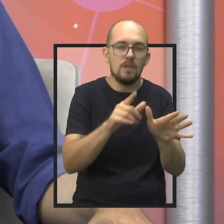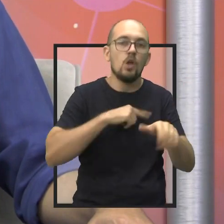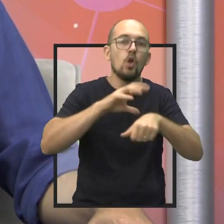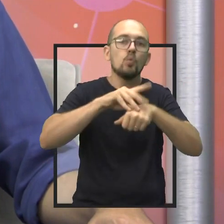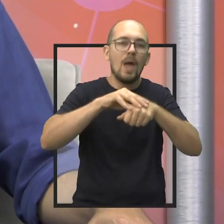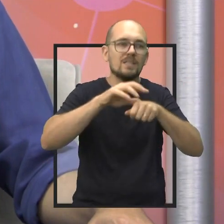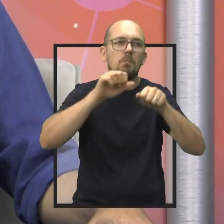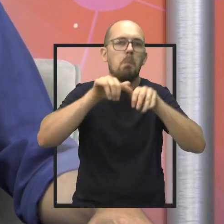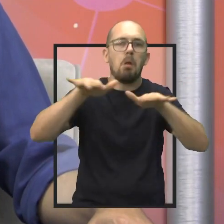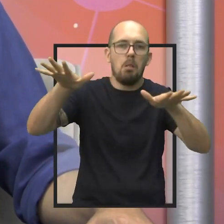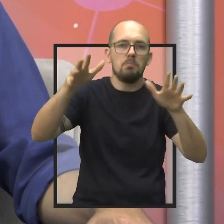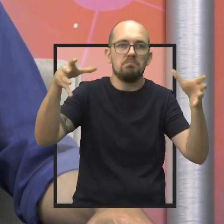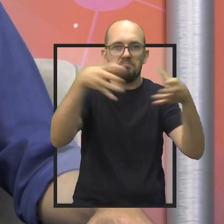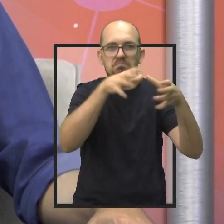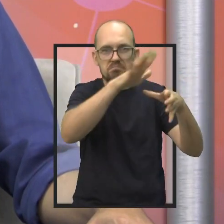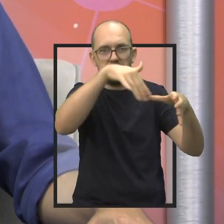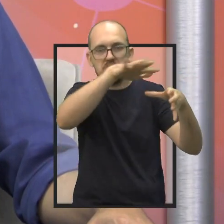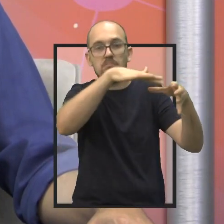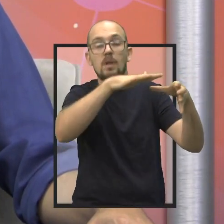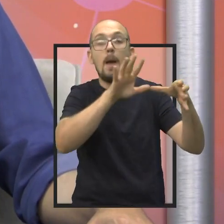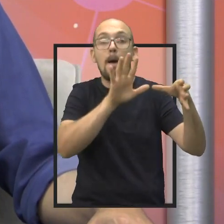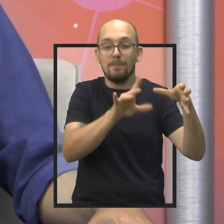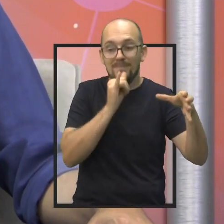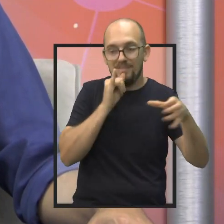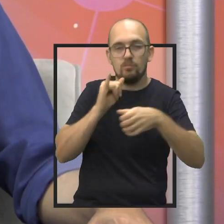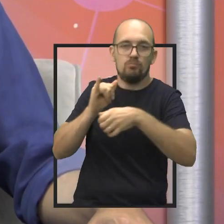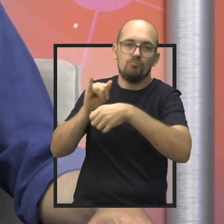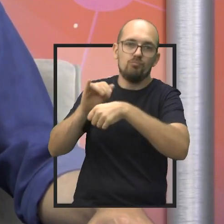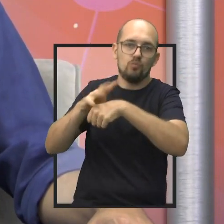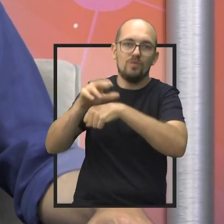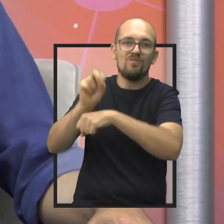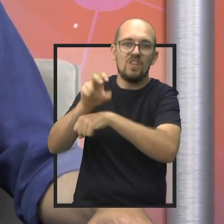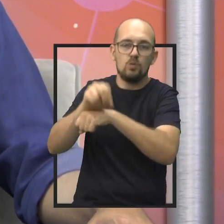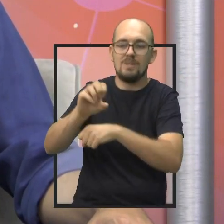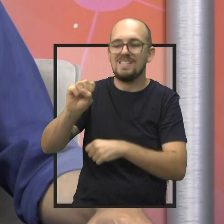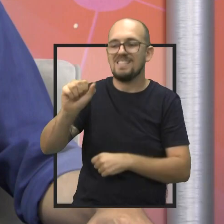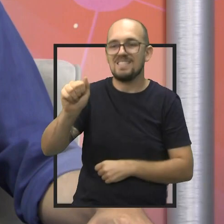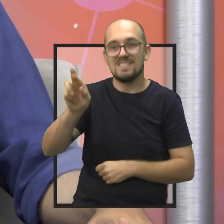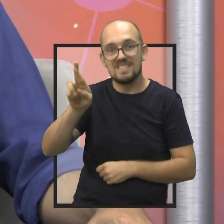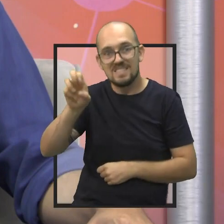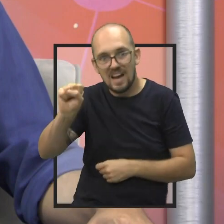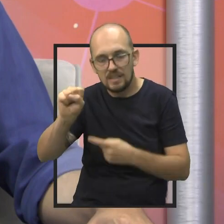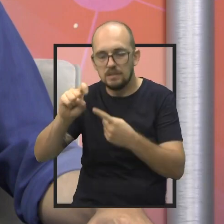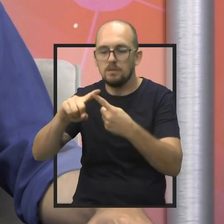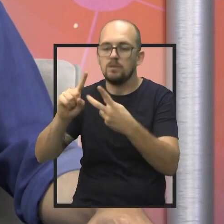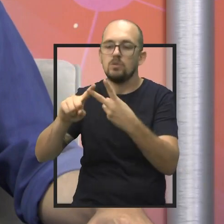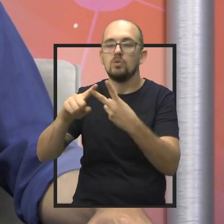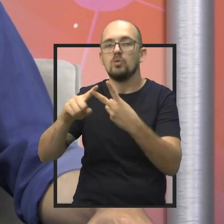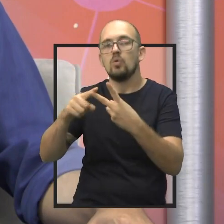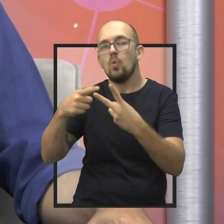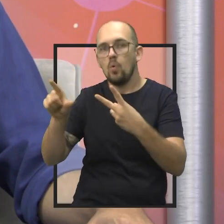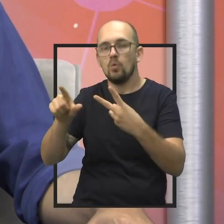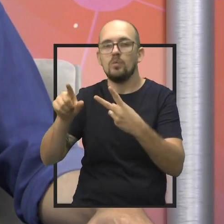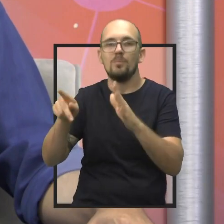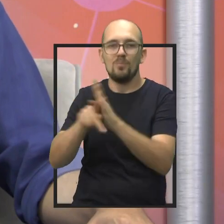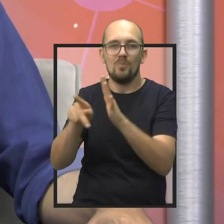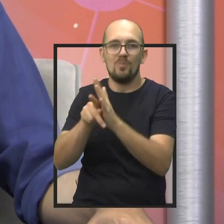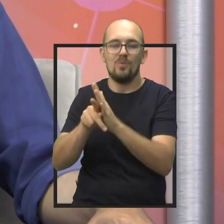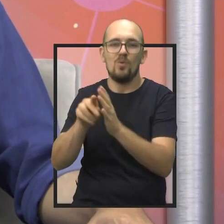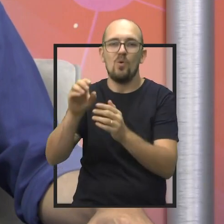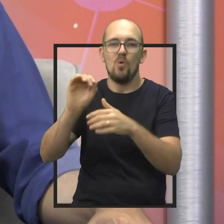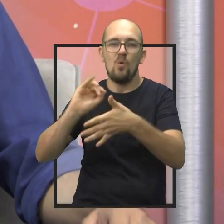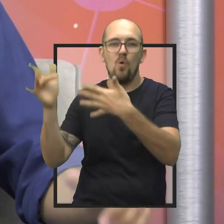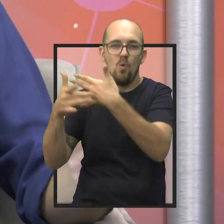do coronavírus, tanto o coronavírus causador da SARS, quanto o coronavírus causador da síndrome respiratória do